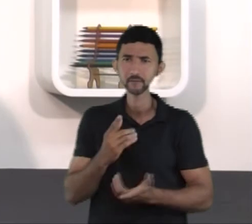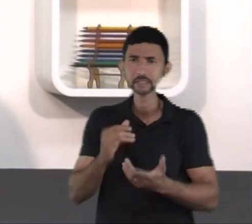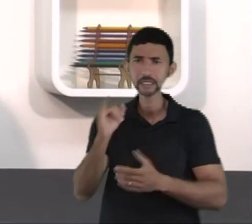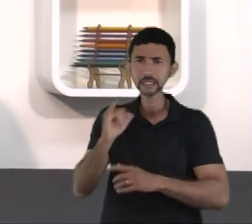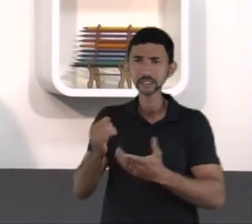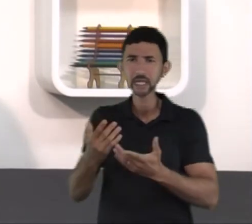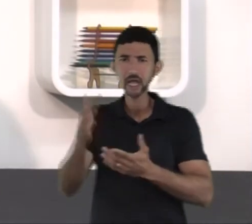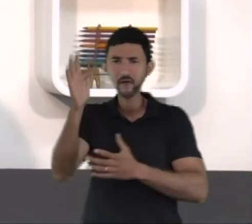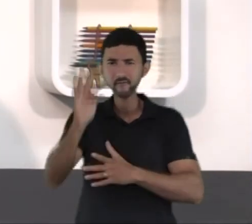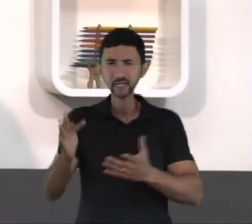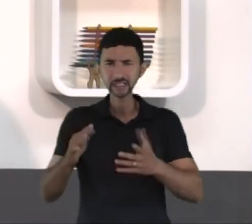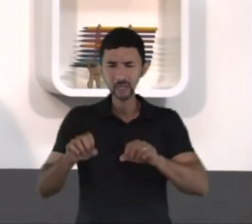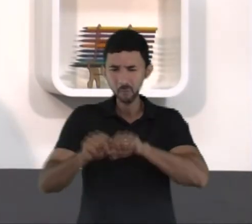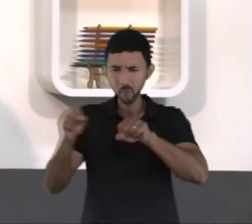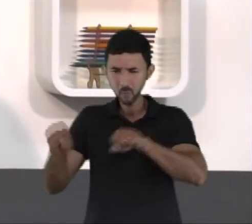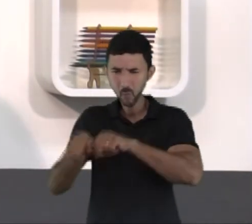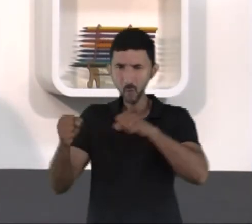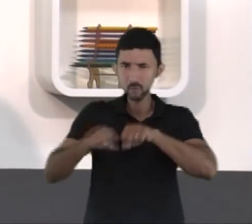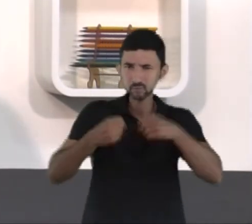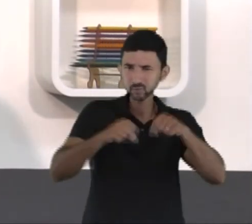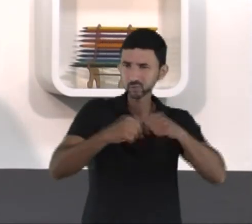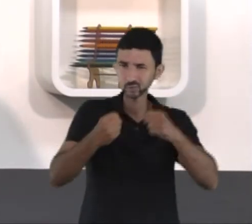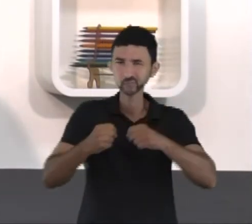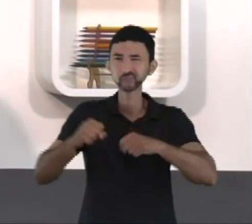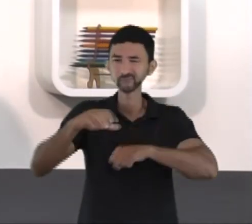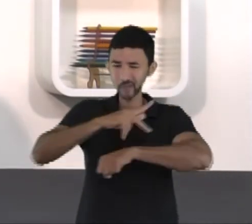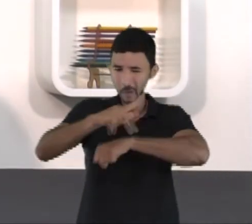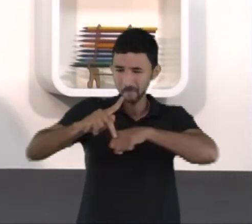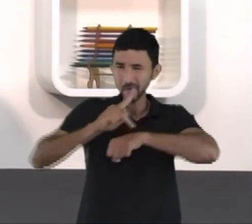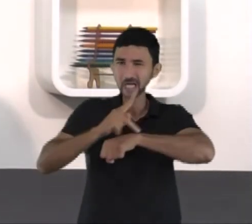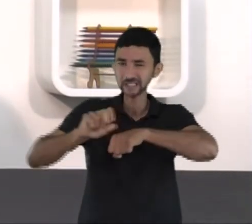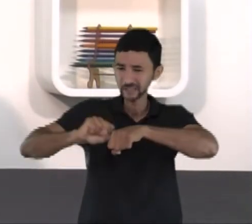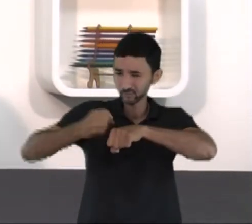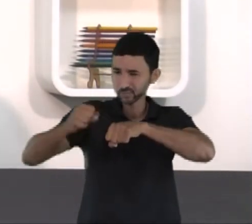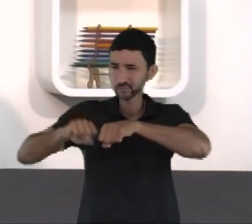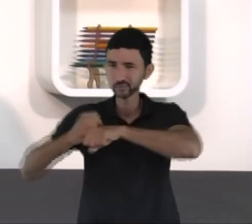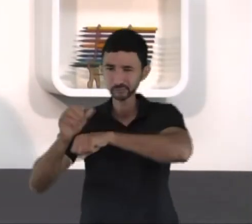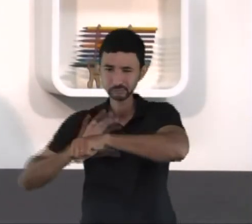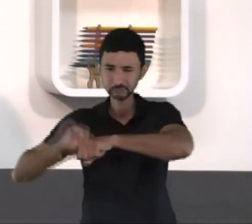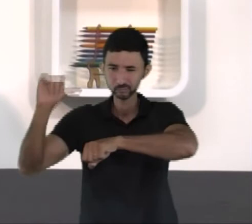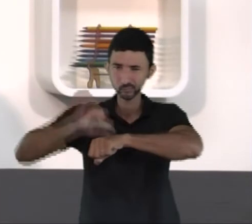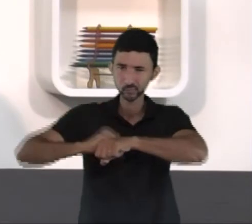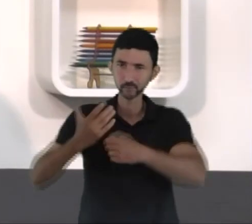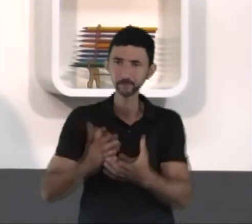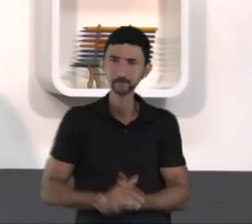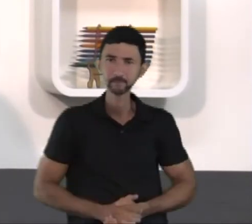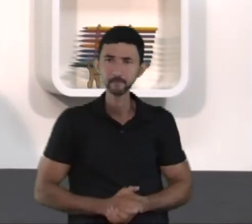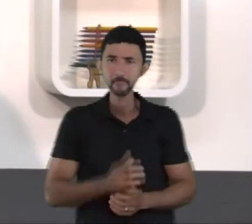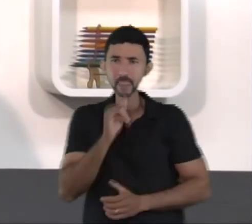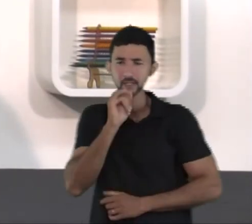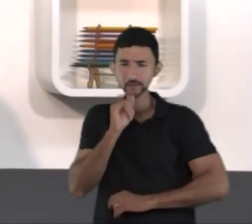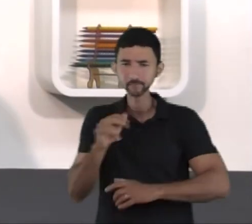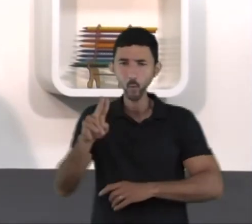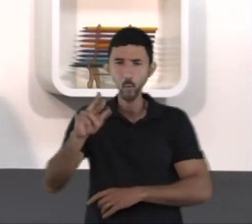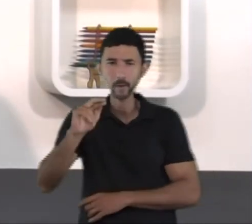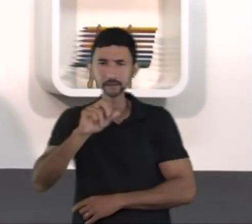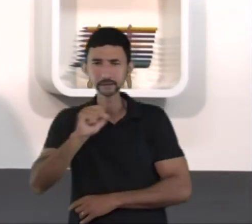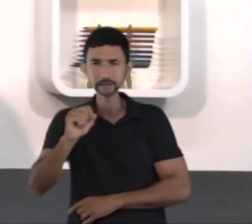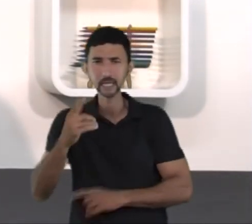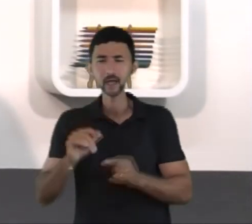França elas estavam totalmente destruídas, apesar de saírem vencedoras. Tá? Ora, a União Soviética ela conseguiu manter o seu